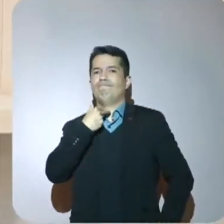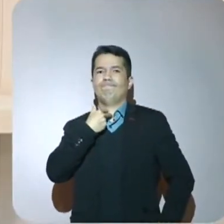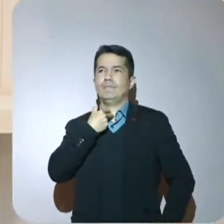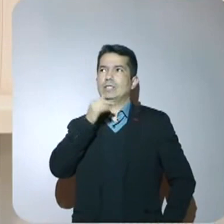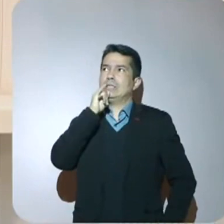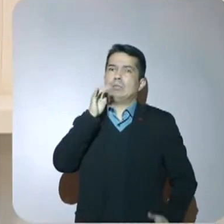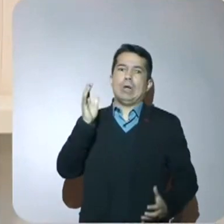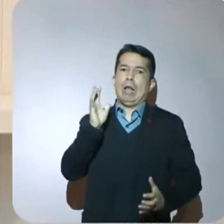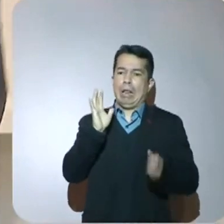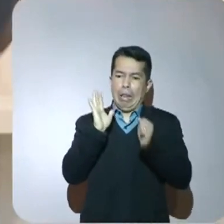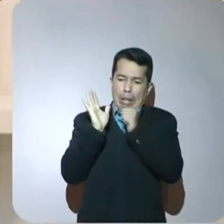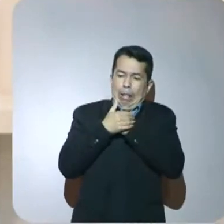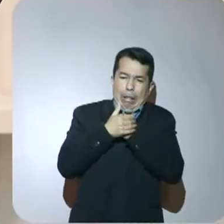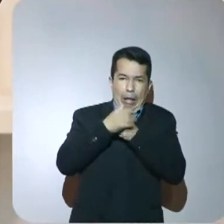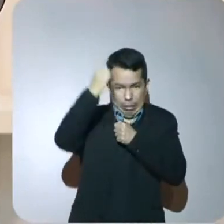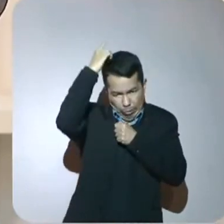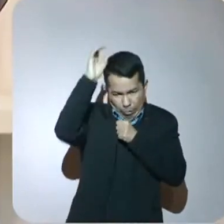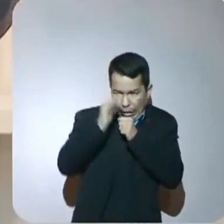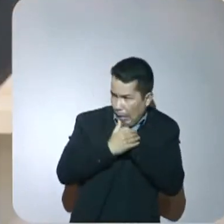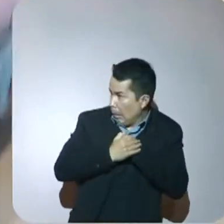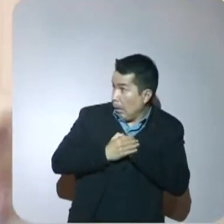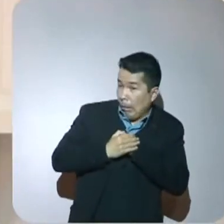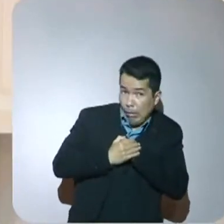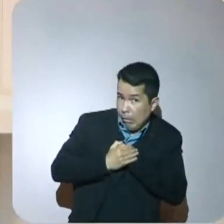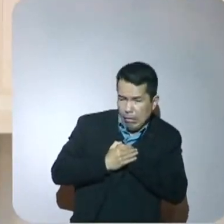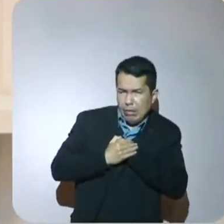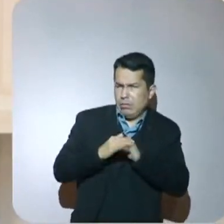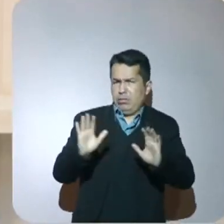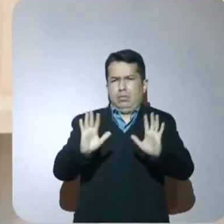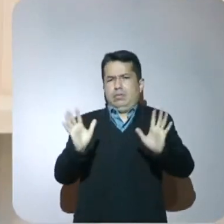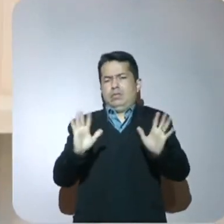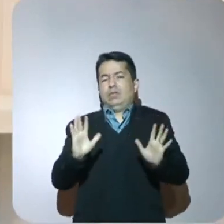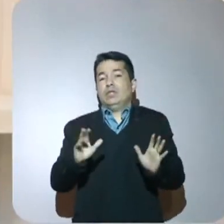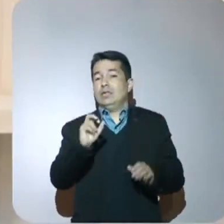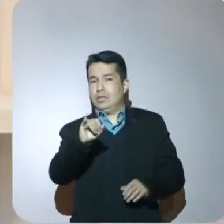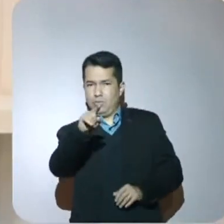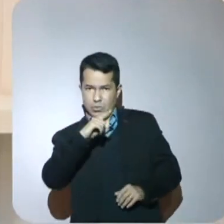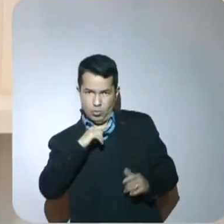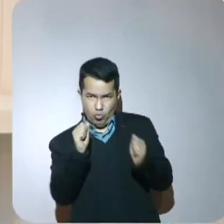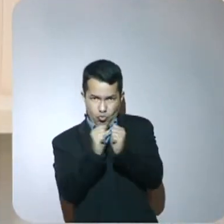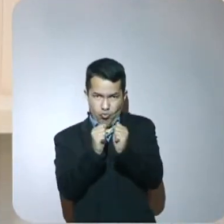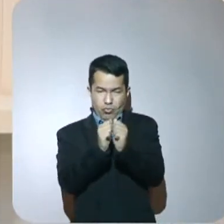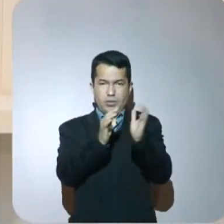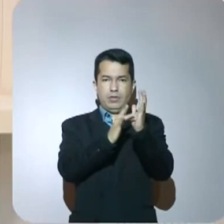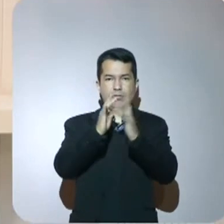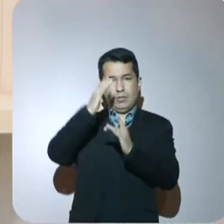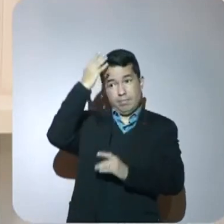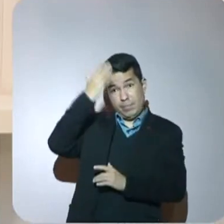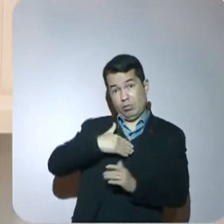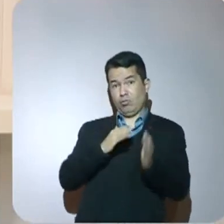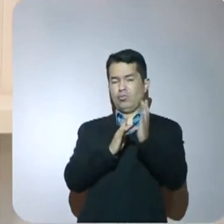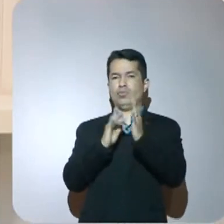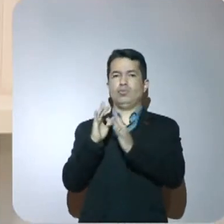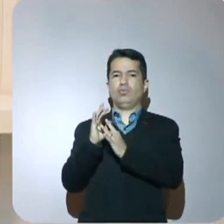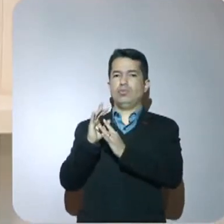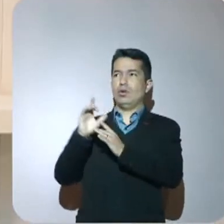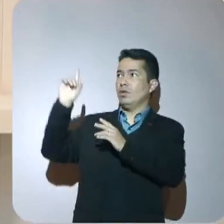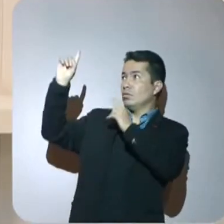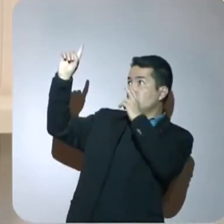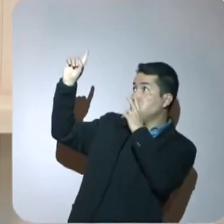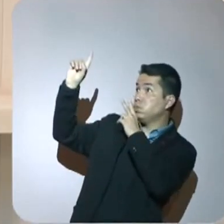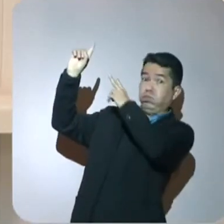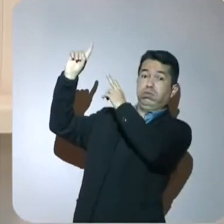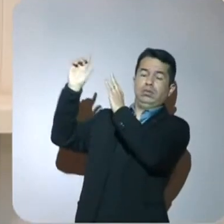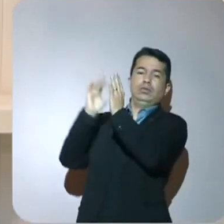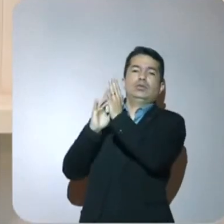está vivendo na presença de Jesus, olhando para Ele, Ele vai dizer, então cumpra a tua missão. E se a gente estiver olhando